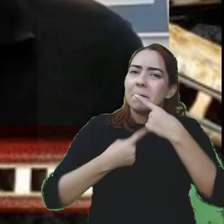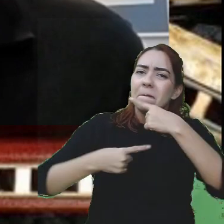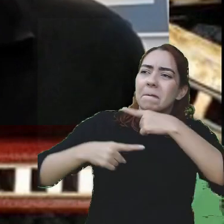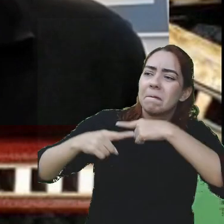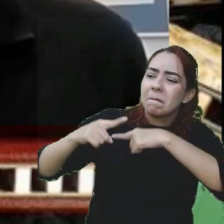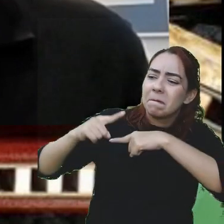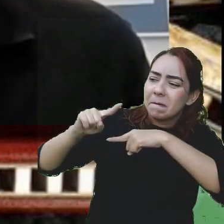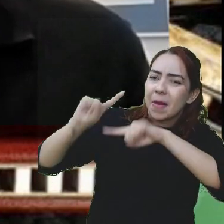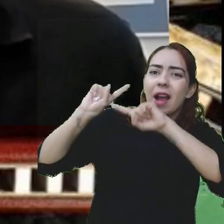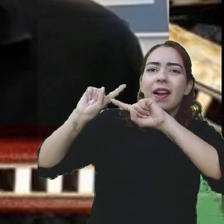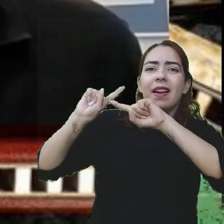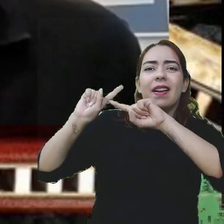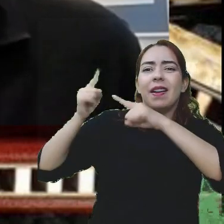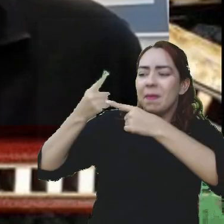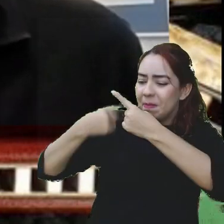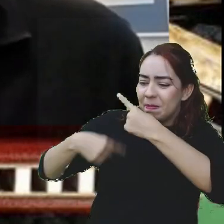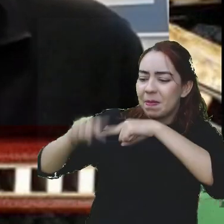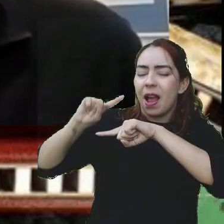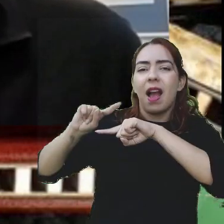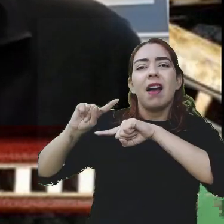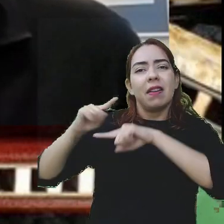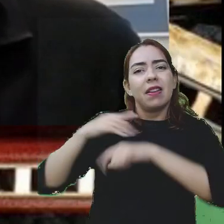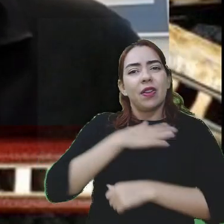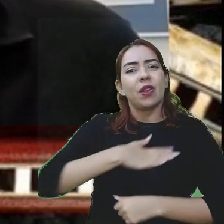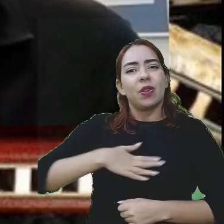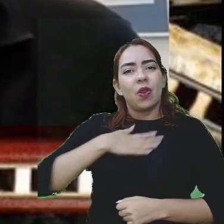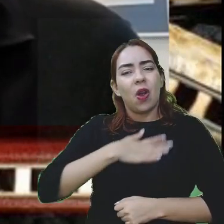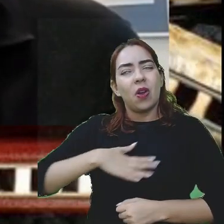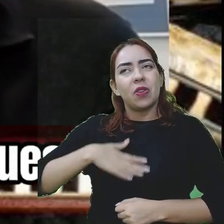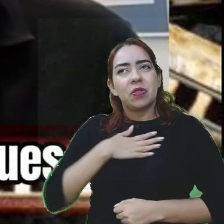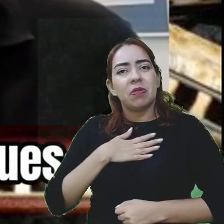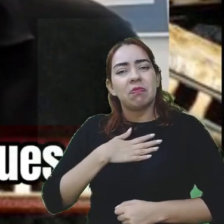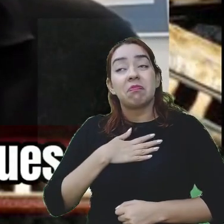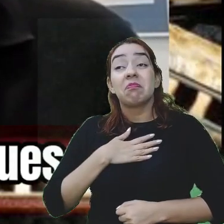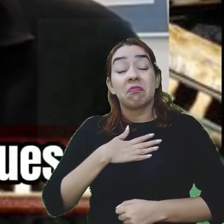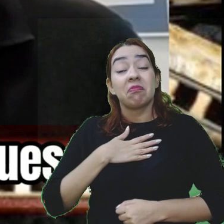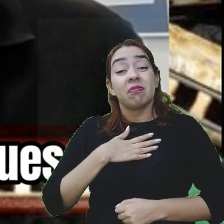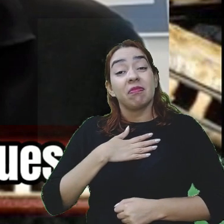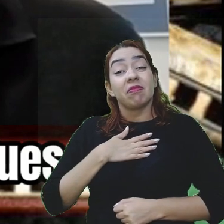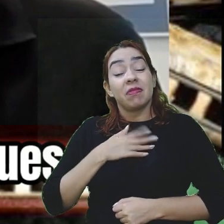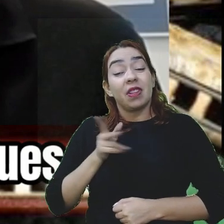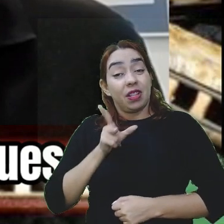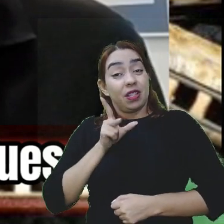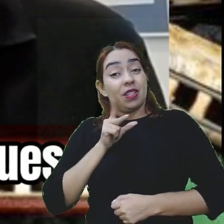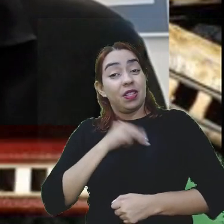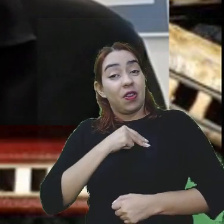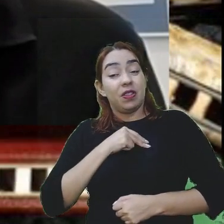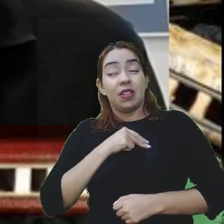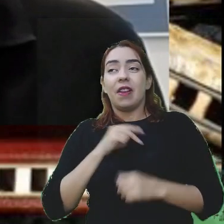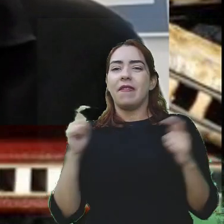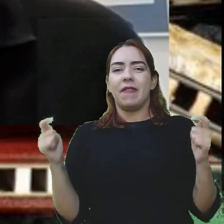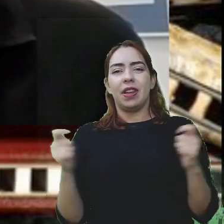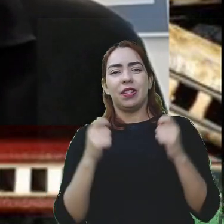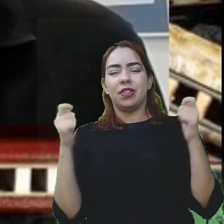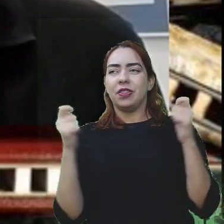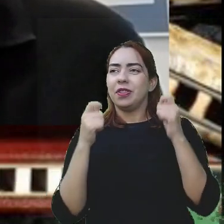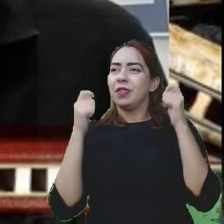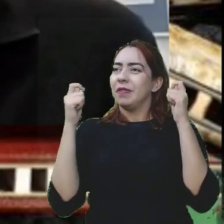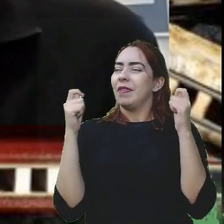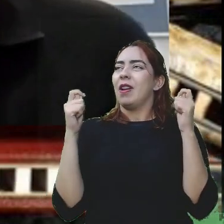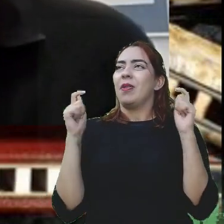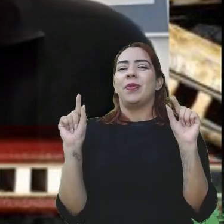forma tão expressiva que a gente julgou que aquilo ali não seria um festival de blues, não seria um festival